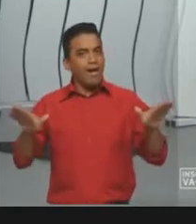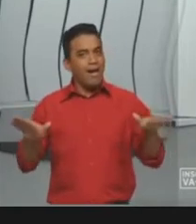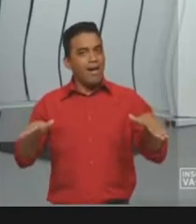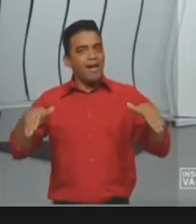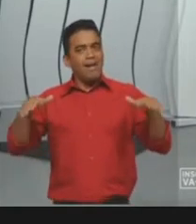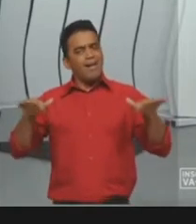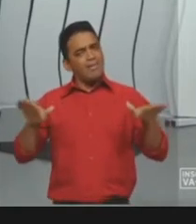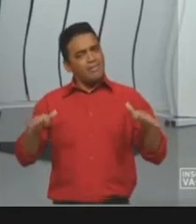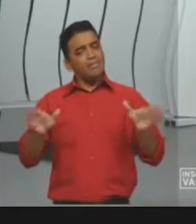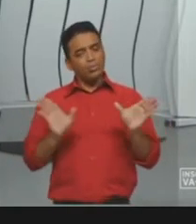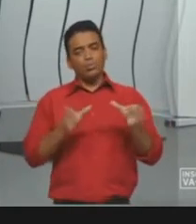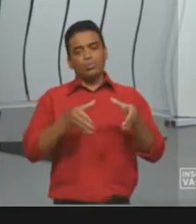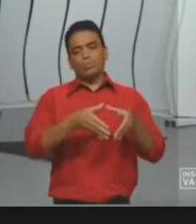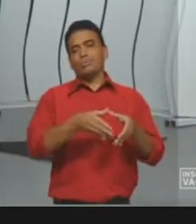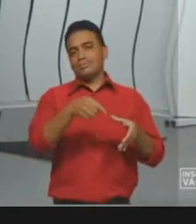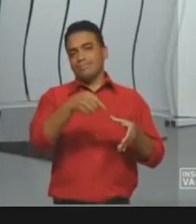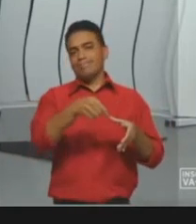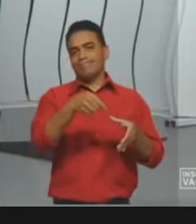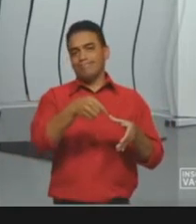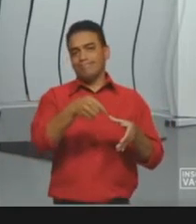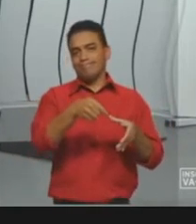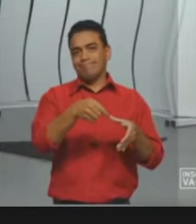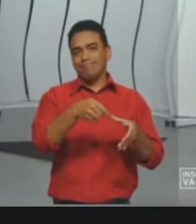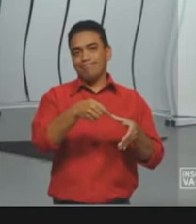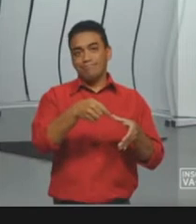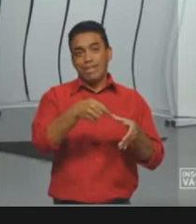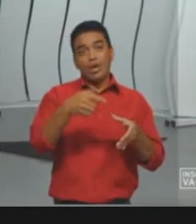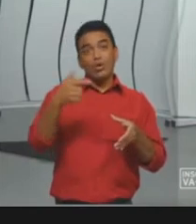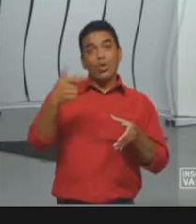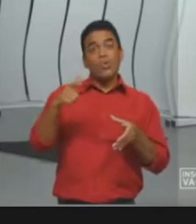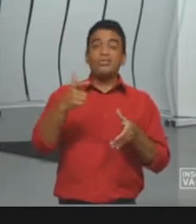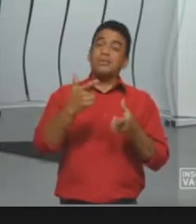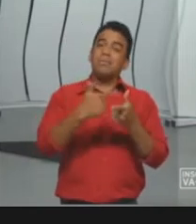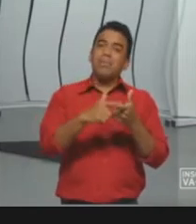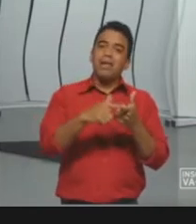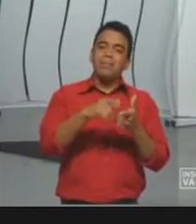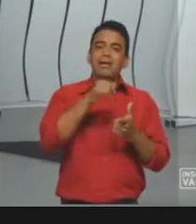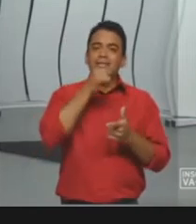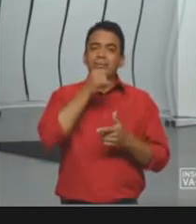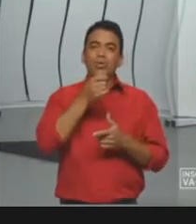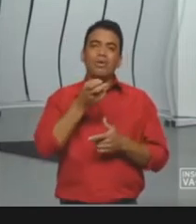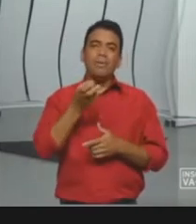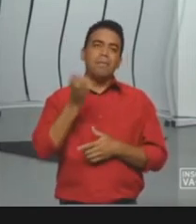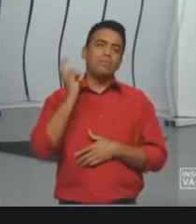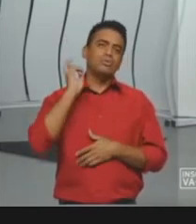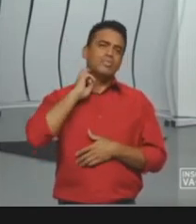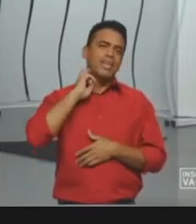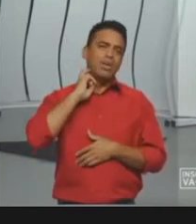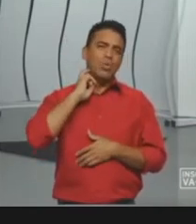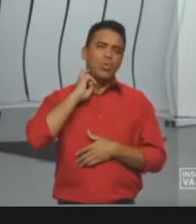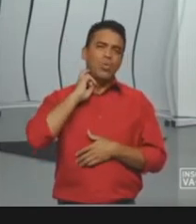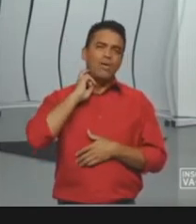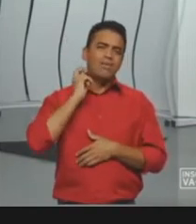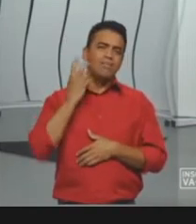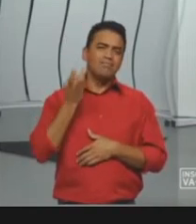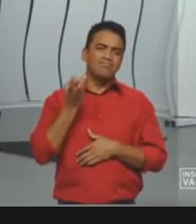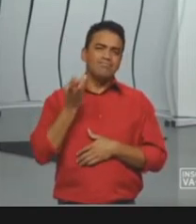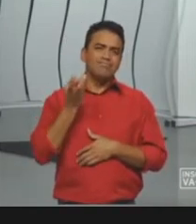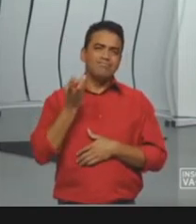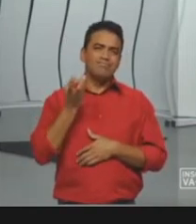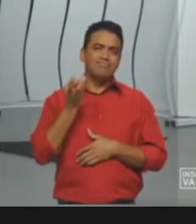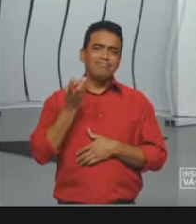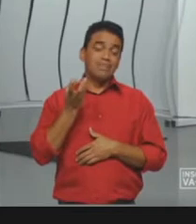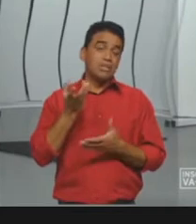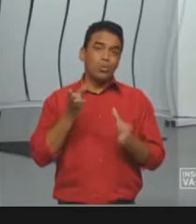poderia separar um grupo dos animais que voam. Aí tinha um probleminha. Morcegos, por exemplo, que são mamíferos, iam cair no